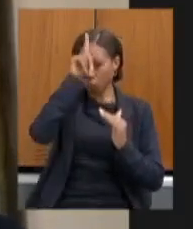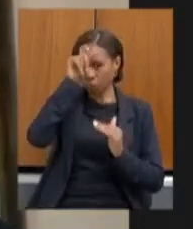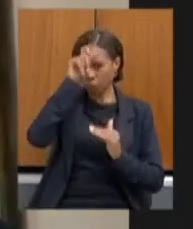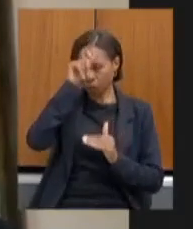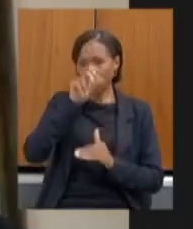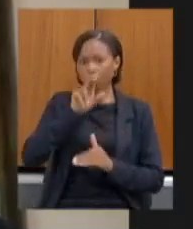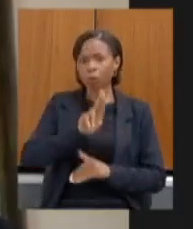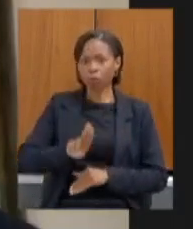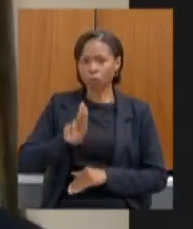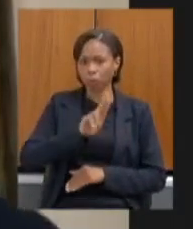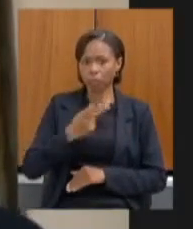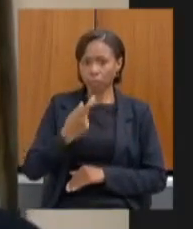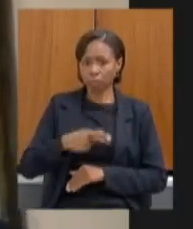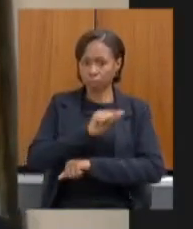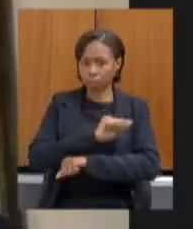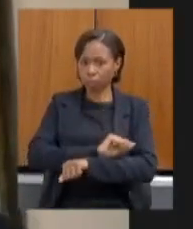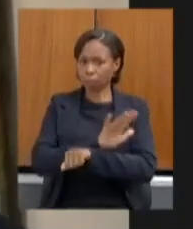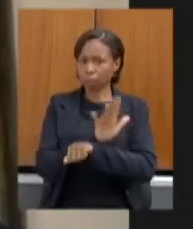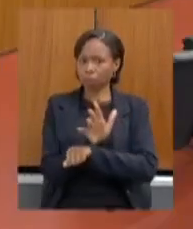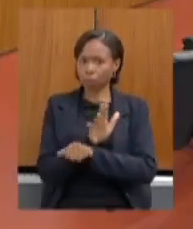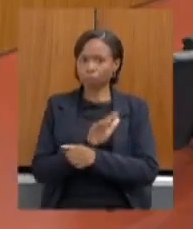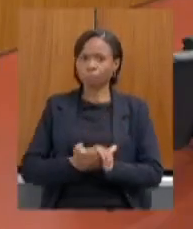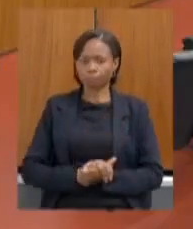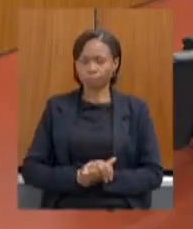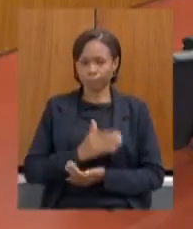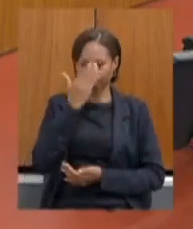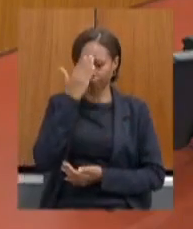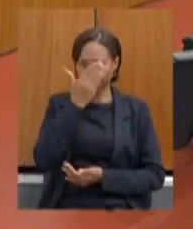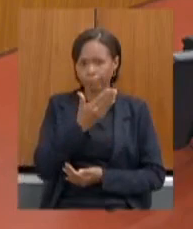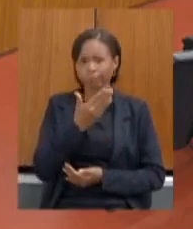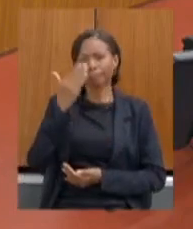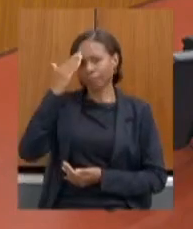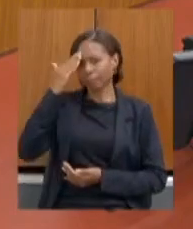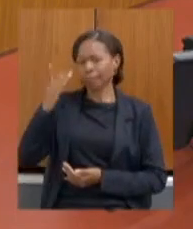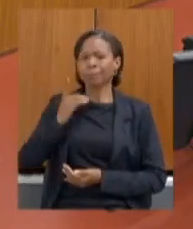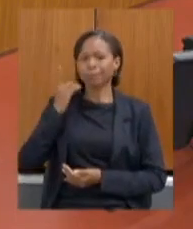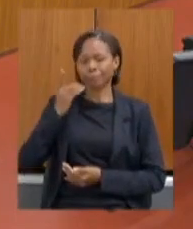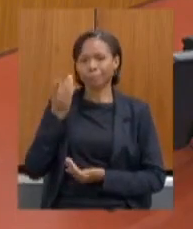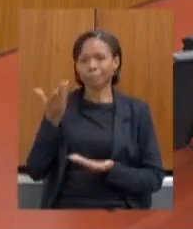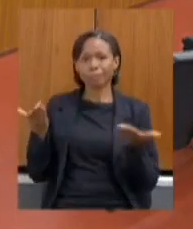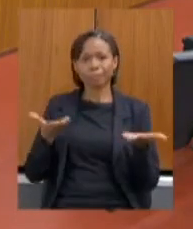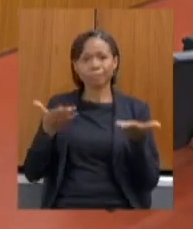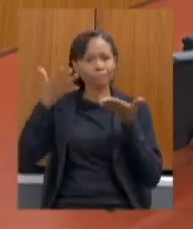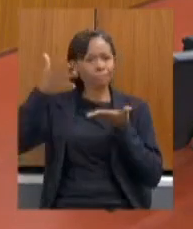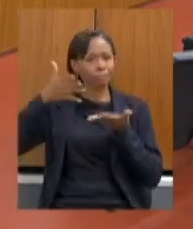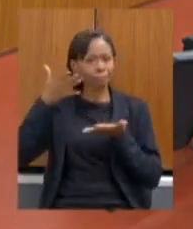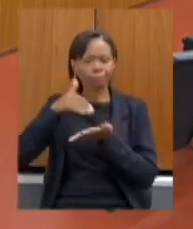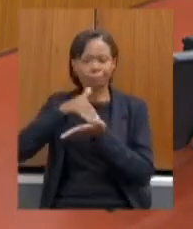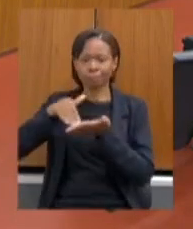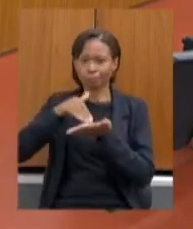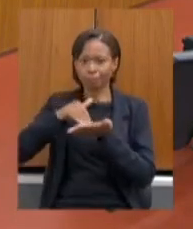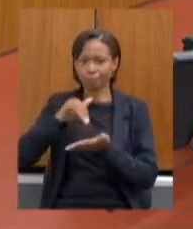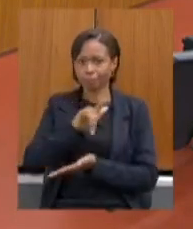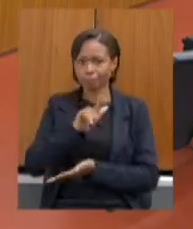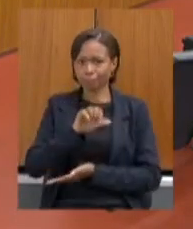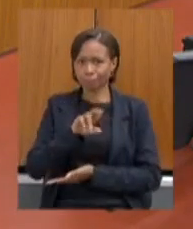nossa Unimontes aqui em Montes Claros. Muito obrigado. Obrigado, deputado Carlos. Passa a fala agora ao secretário Igor.